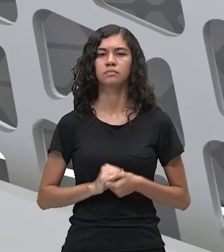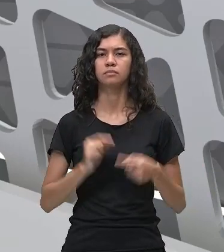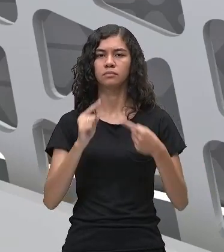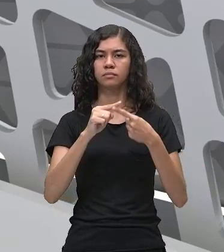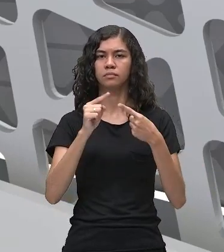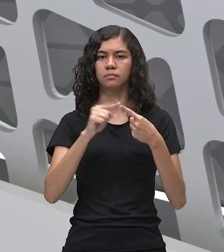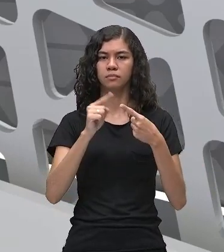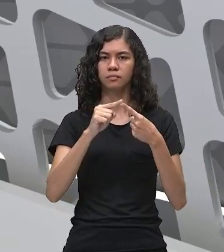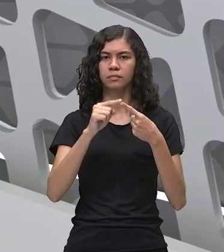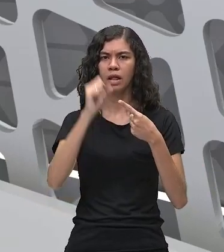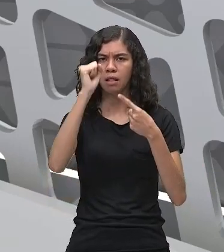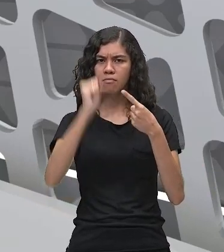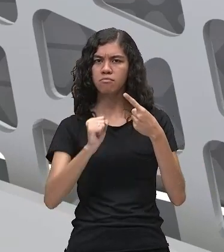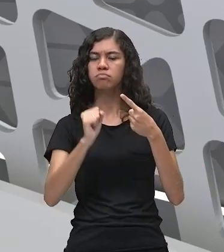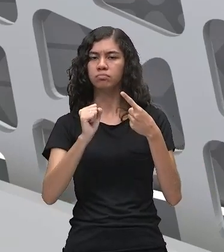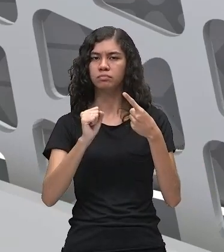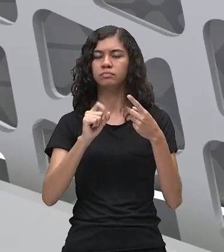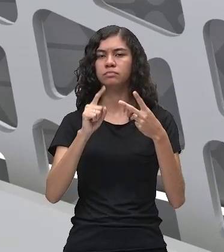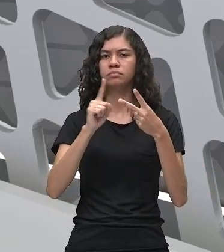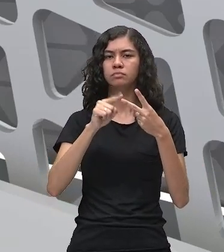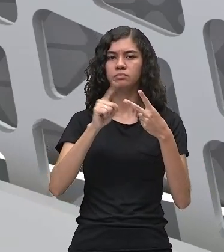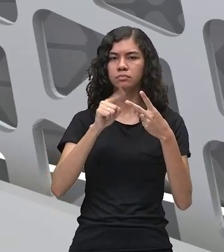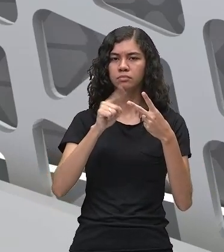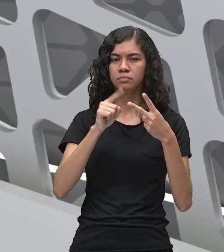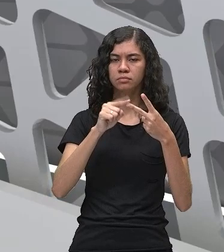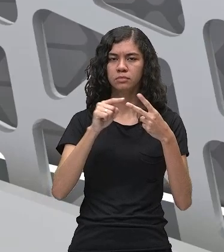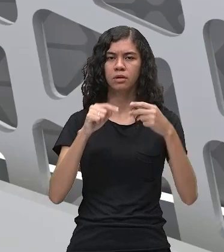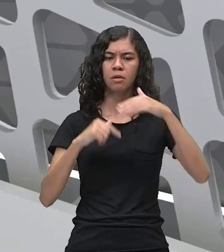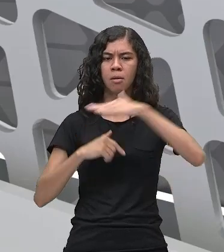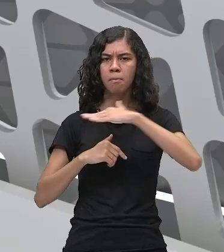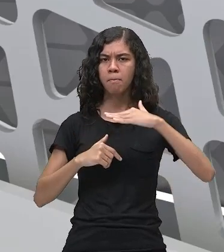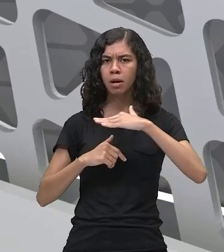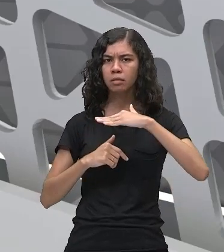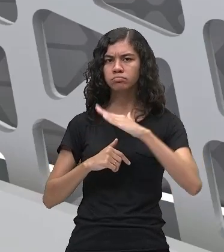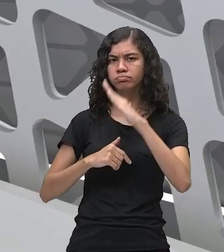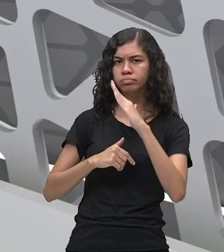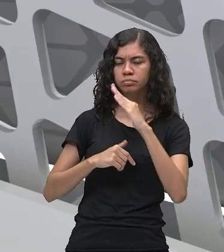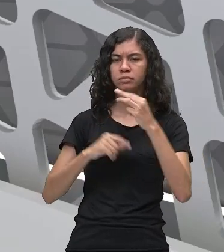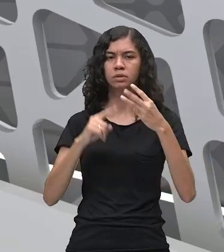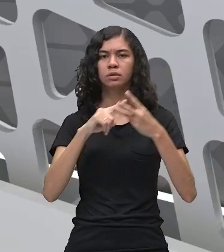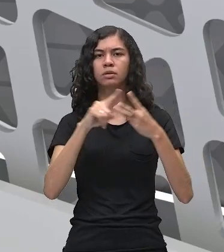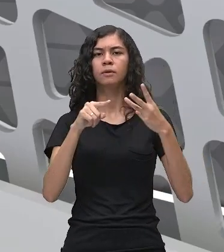de alavancas, falamos de plano inclinado, falamos de